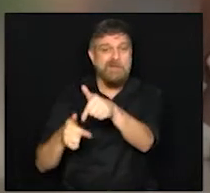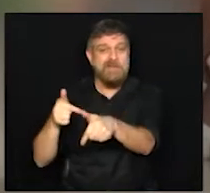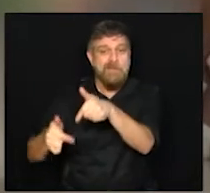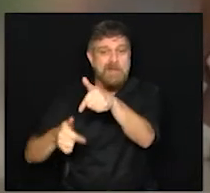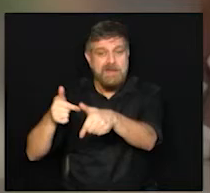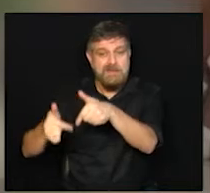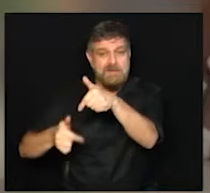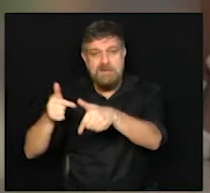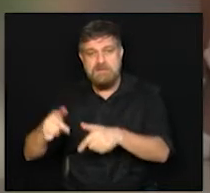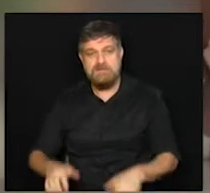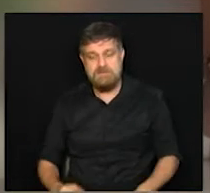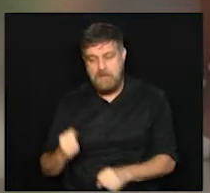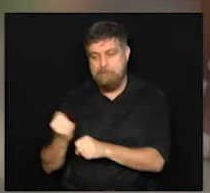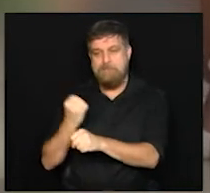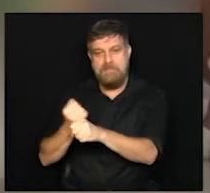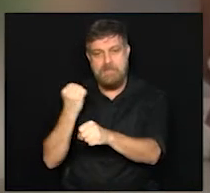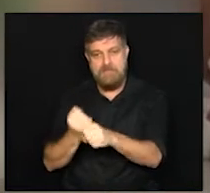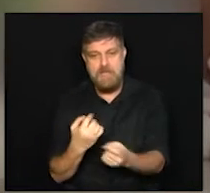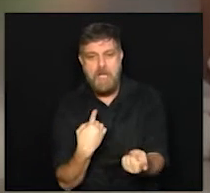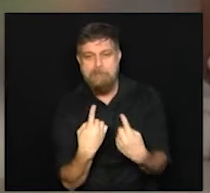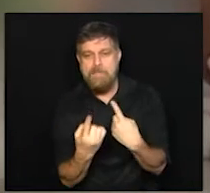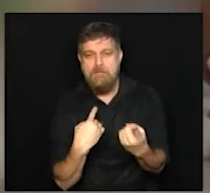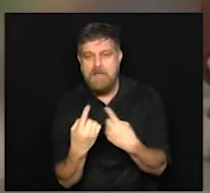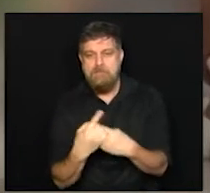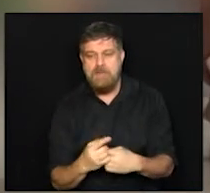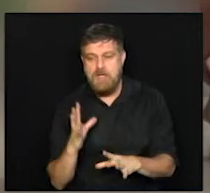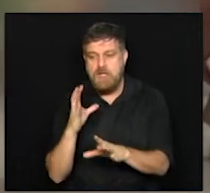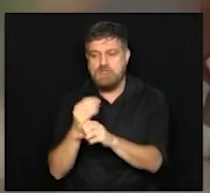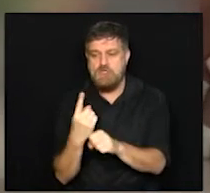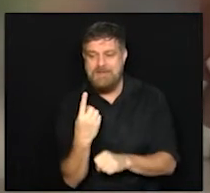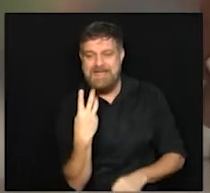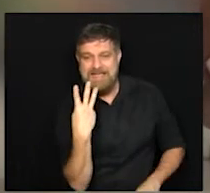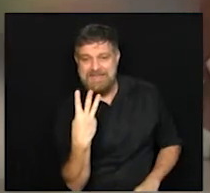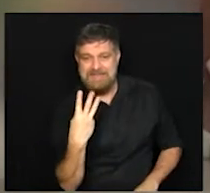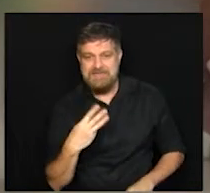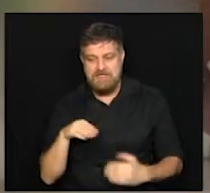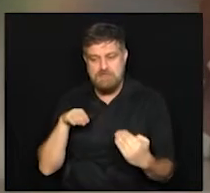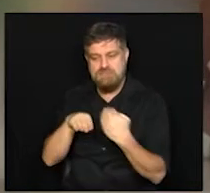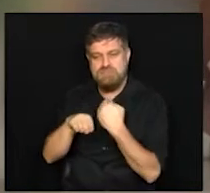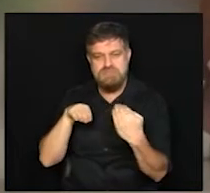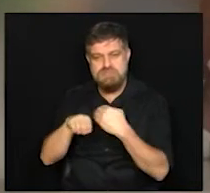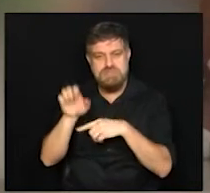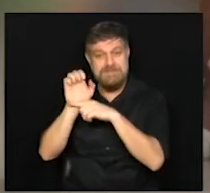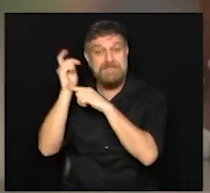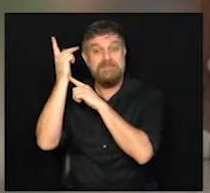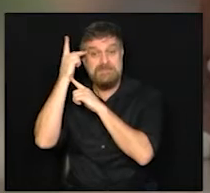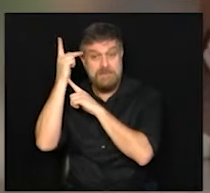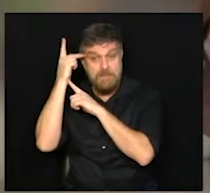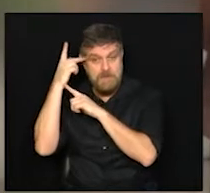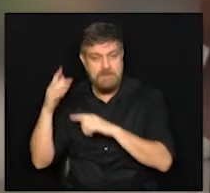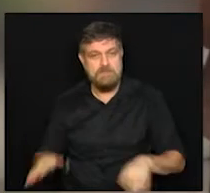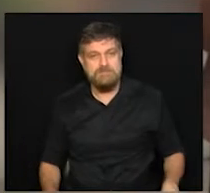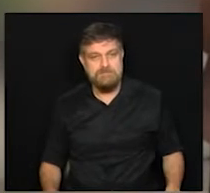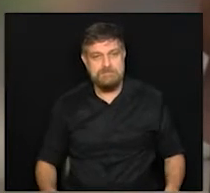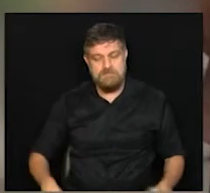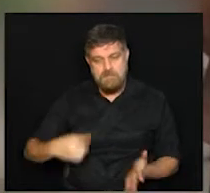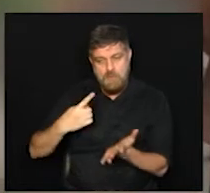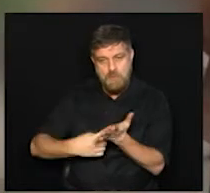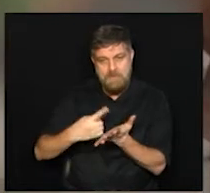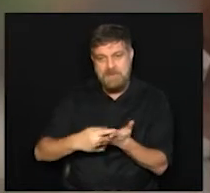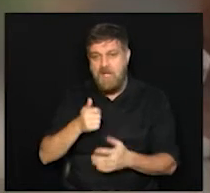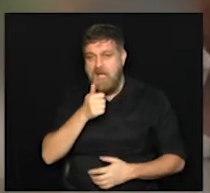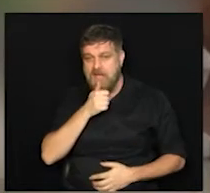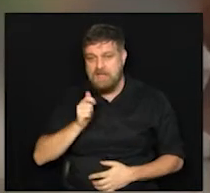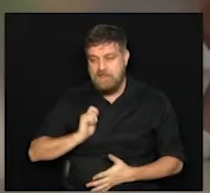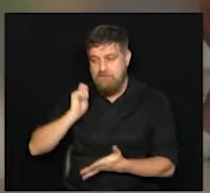diretos em obras e melhorias em 13 rodovias do estado de São Paulo. O acordo prevê ainda